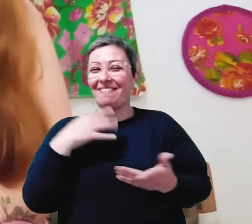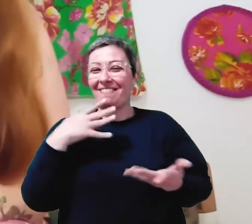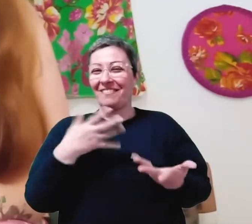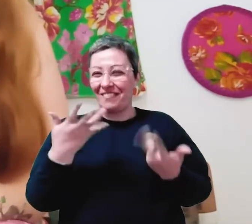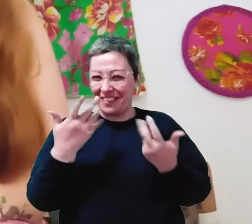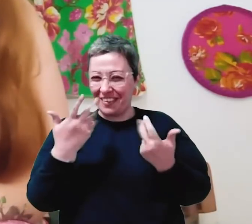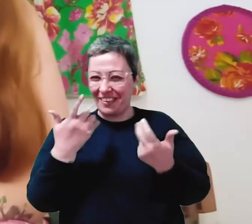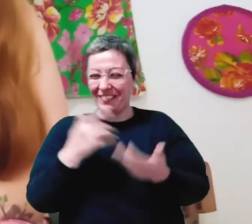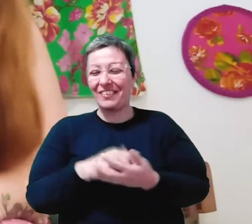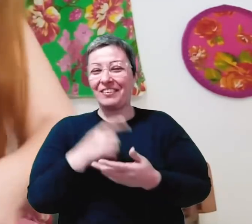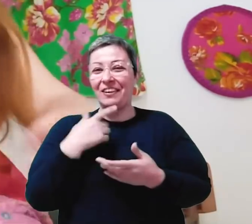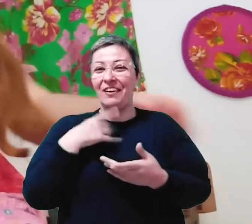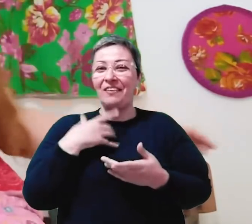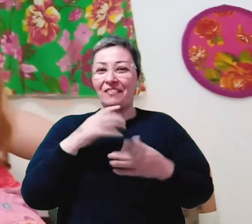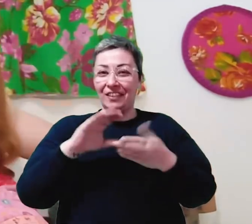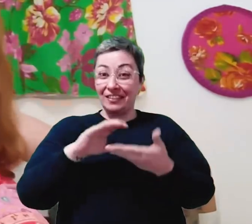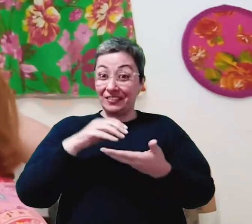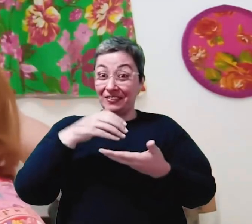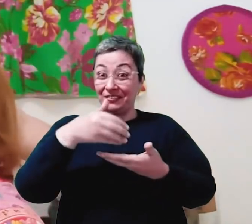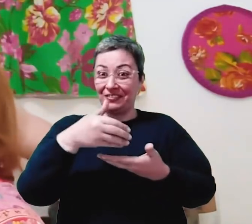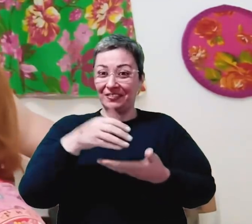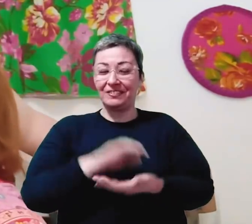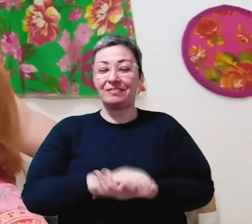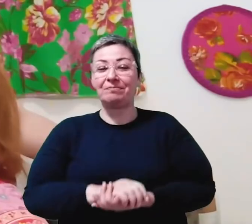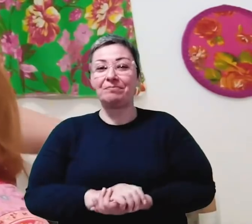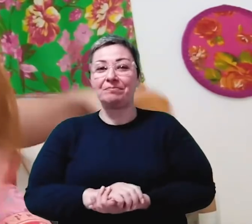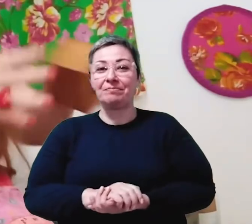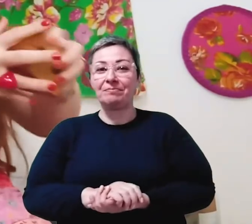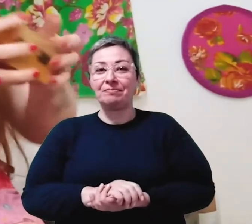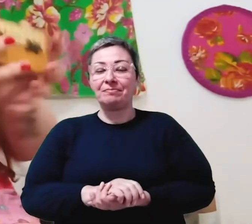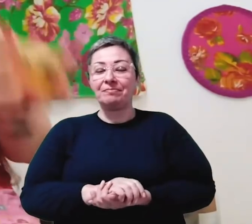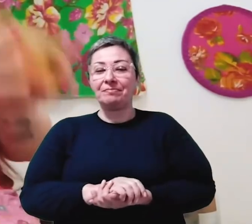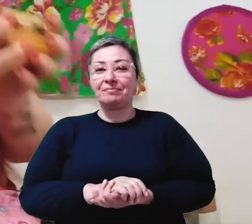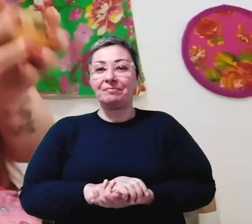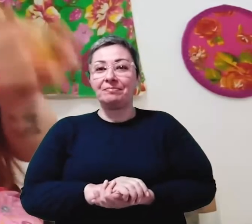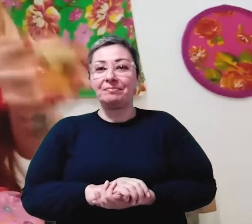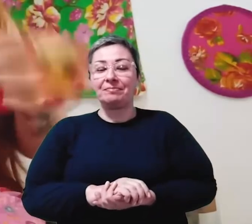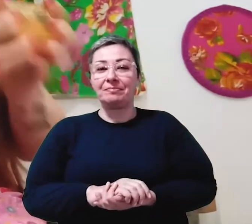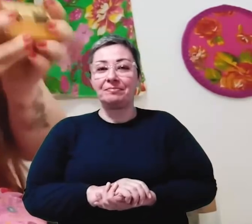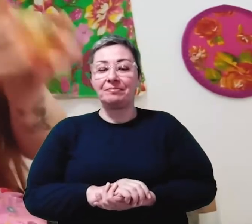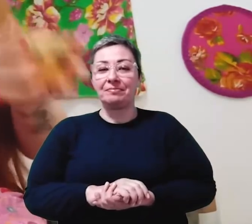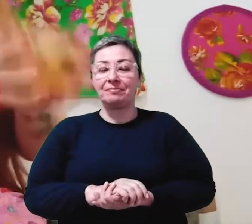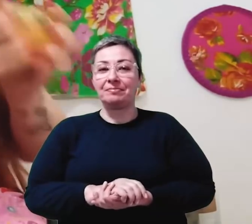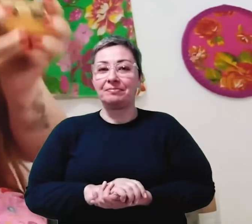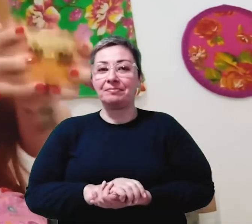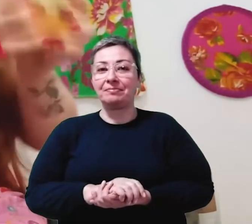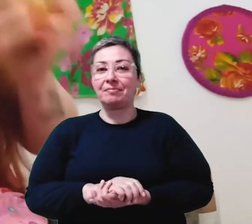Adivinha, adivinhão! Vamos lá para nossa caixinha.